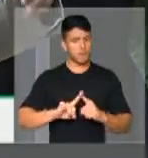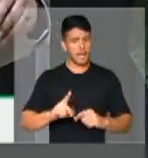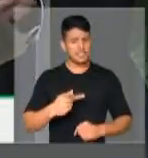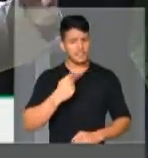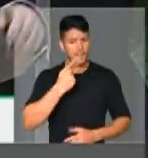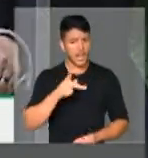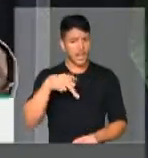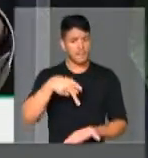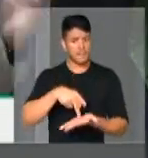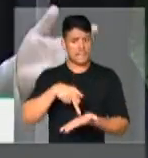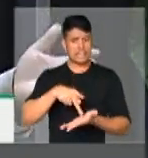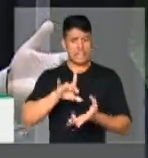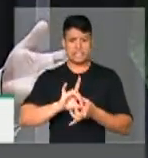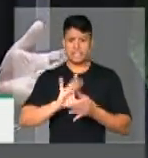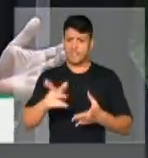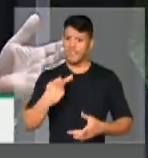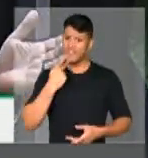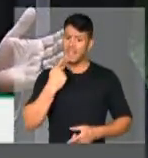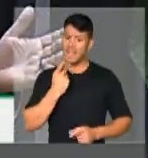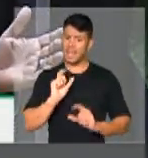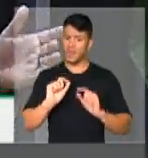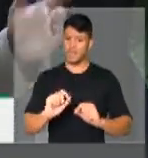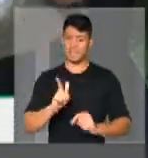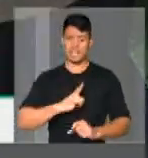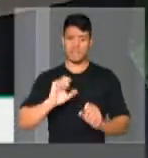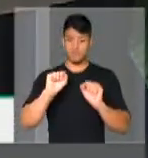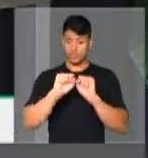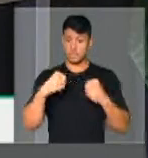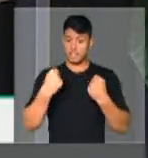de um seminário LGBT infantil aqui na...